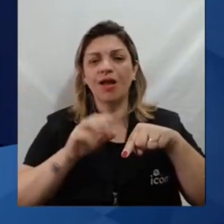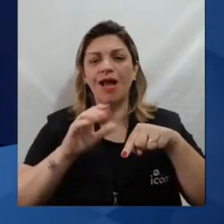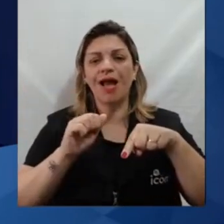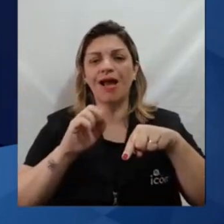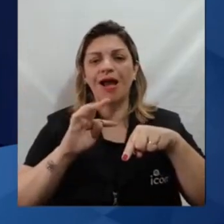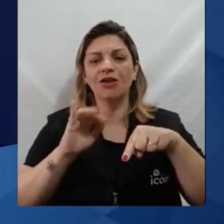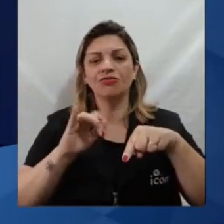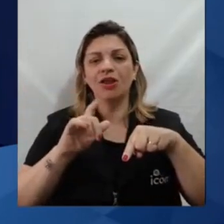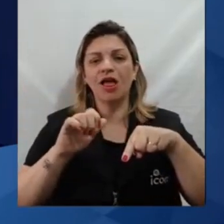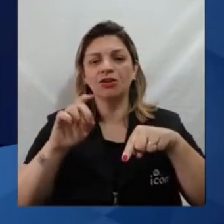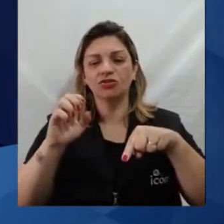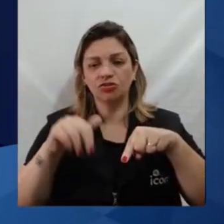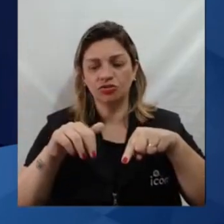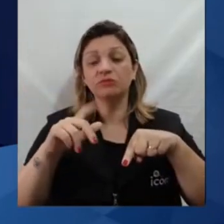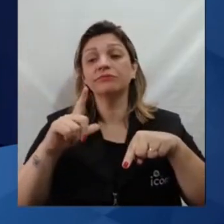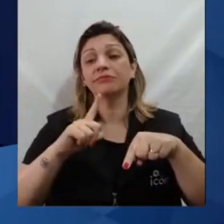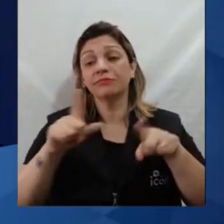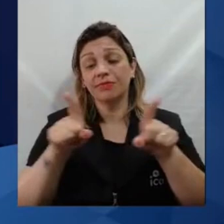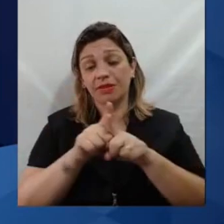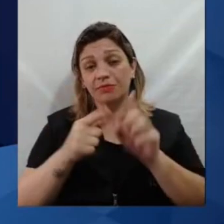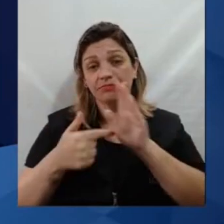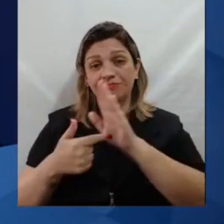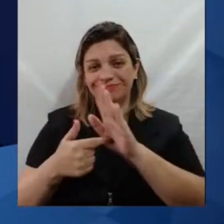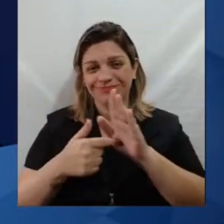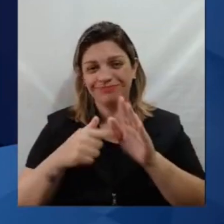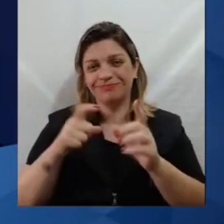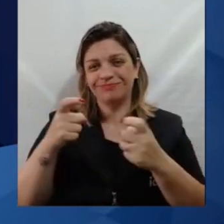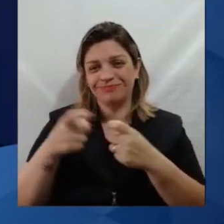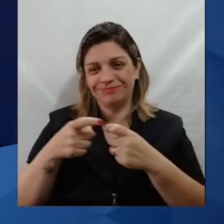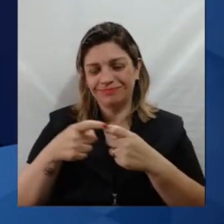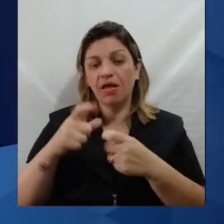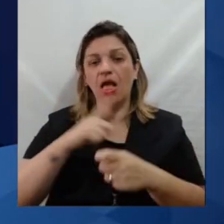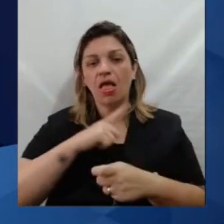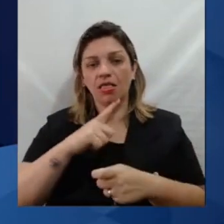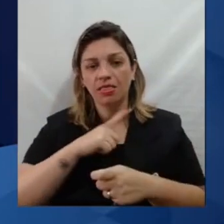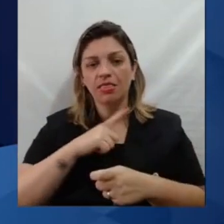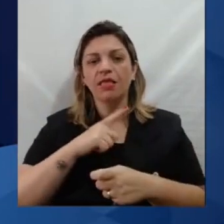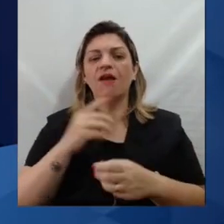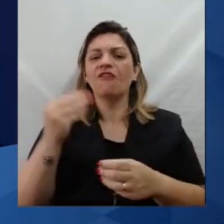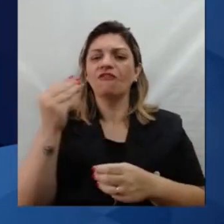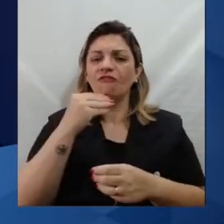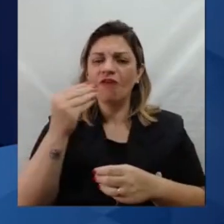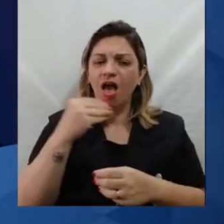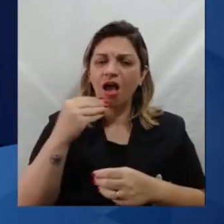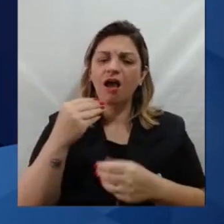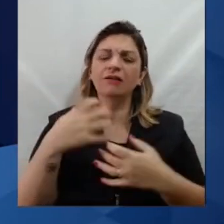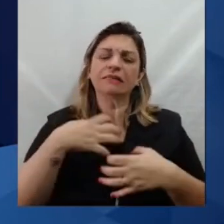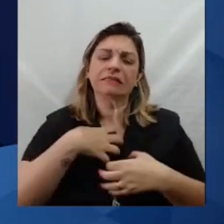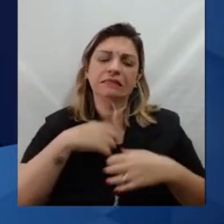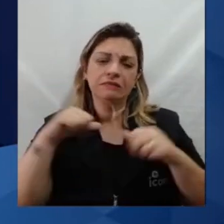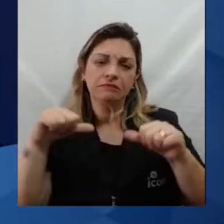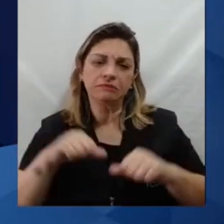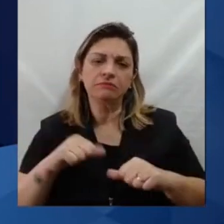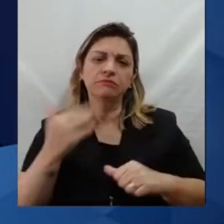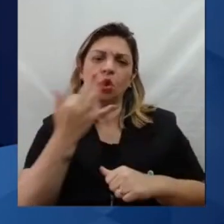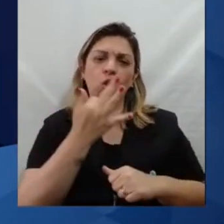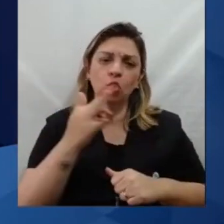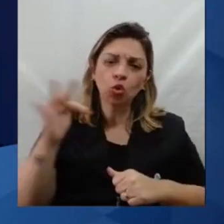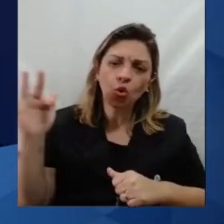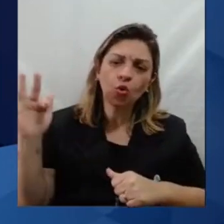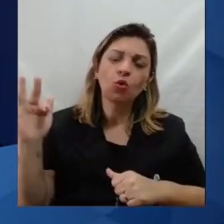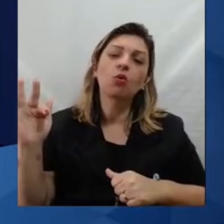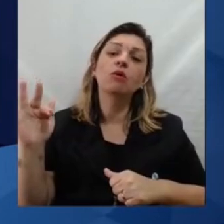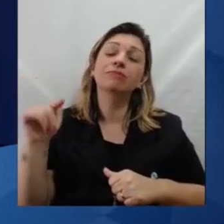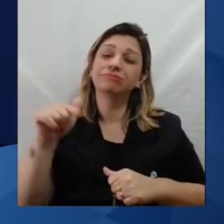suas manifestações clínicas, a gente tem as crepitações, fraqueza muscular, dor. E essa dor